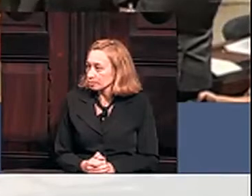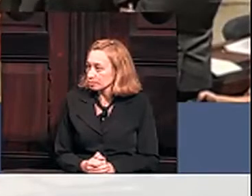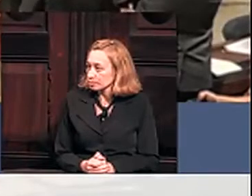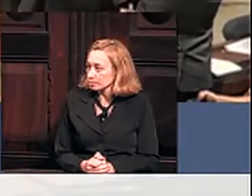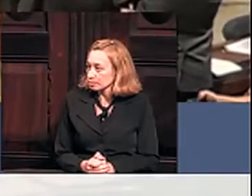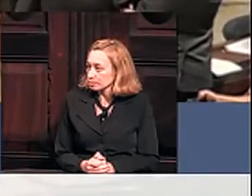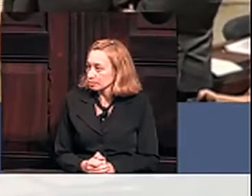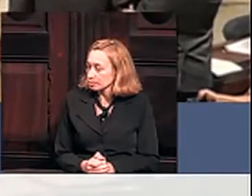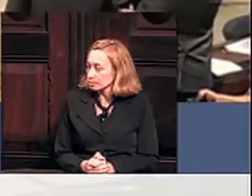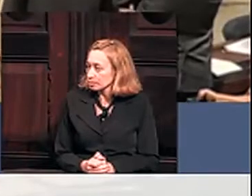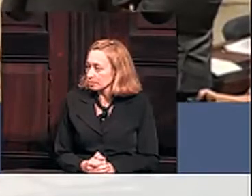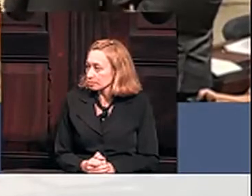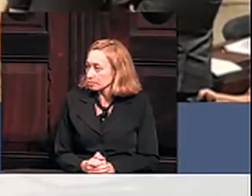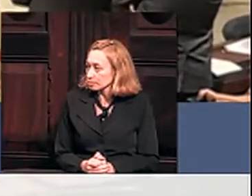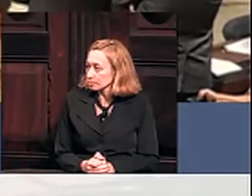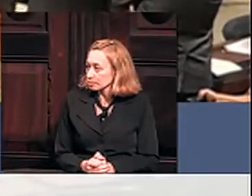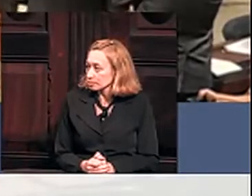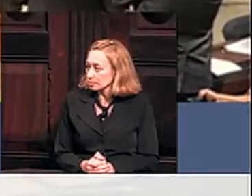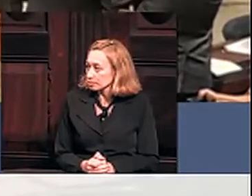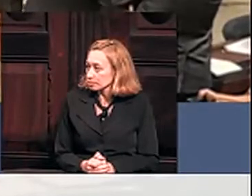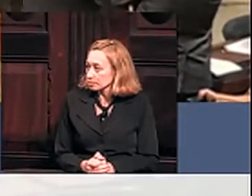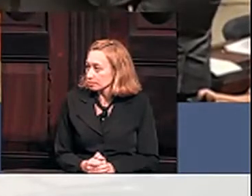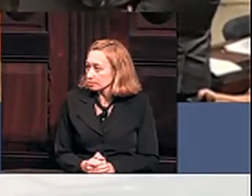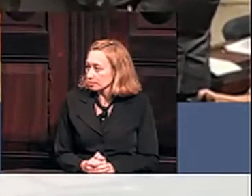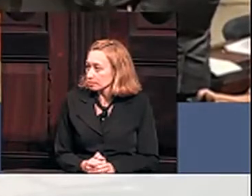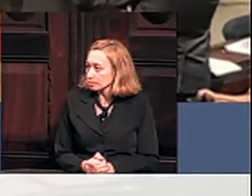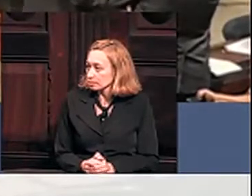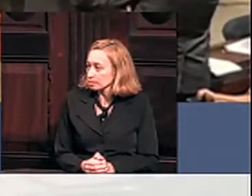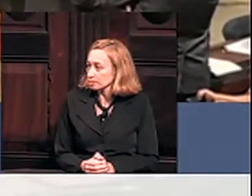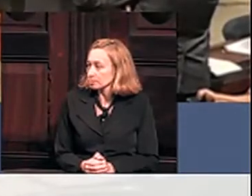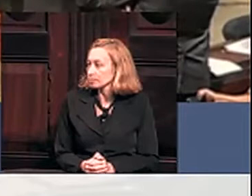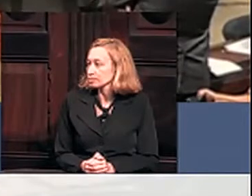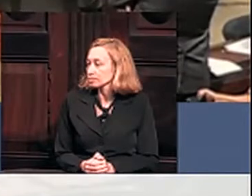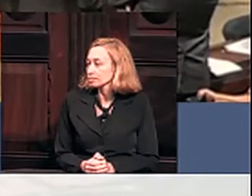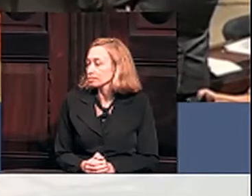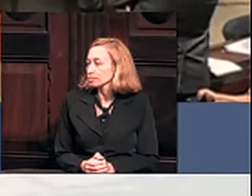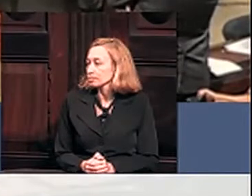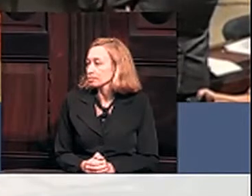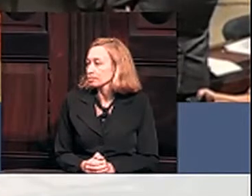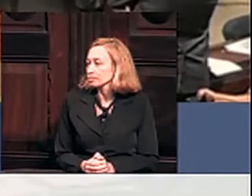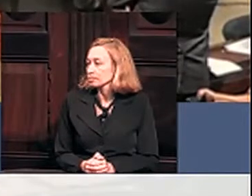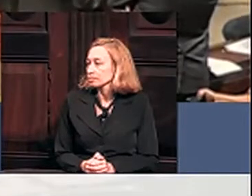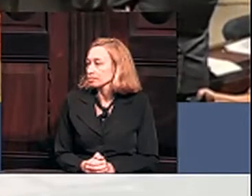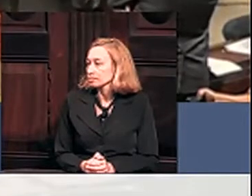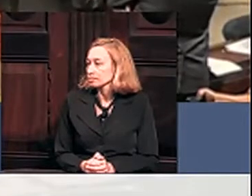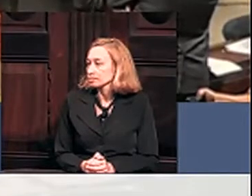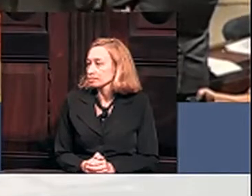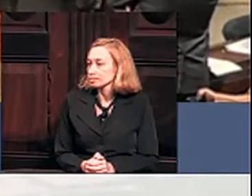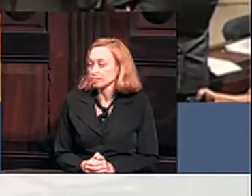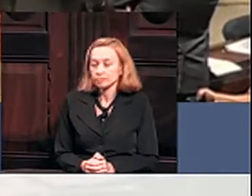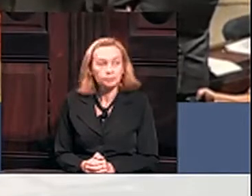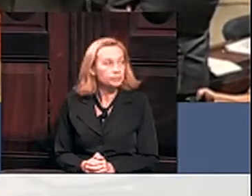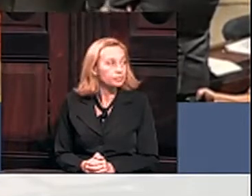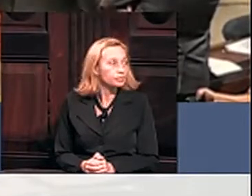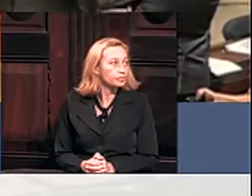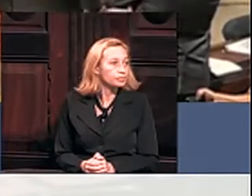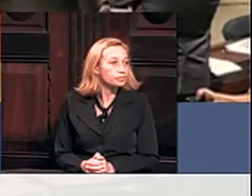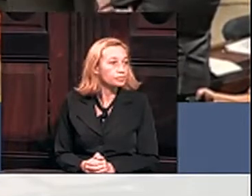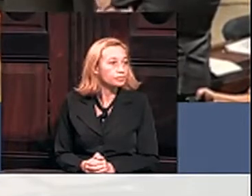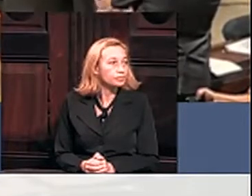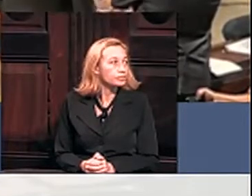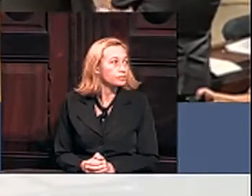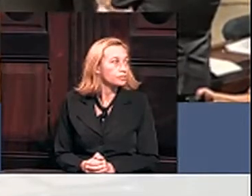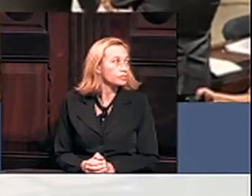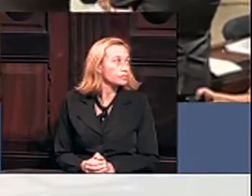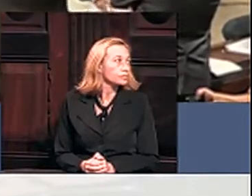Não, vamos ao final. É só para ver se tem acordo aqui nas duas aqui da